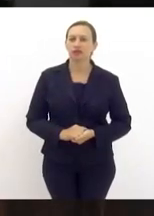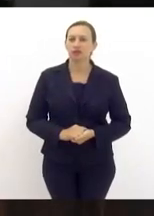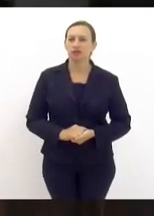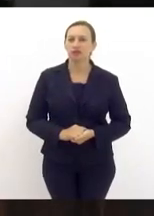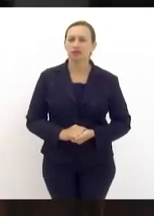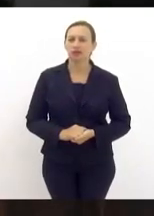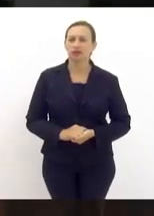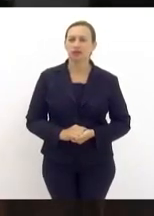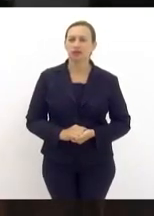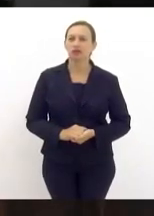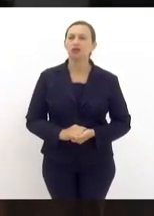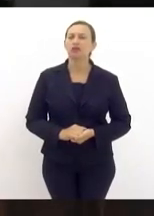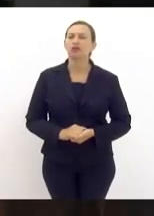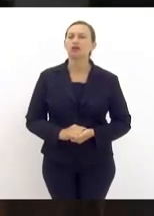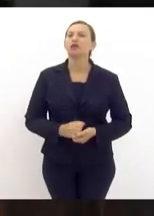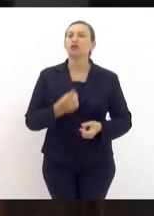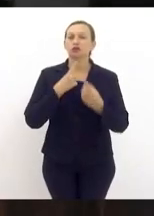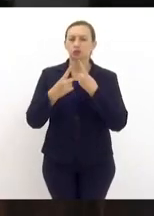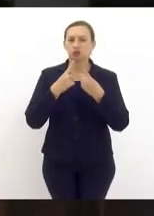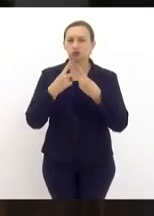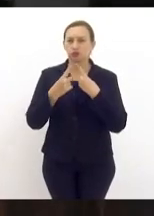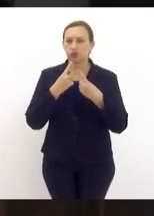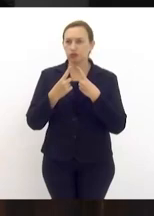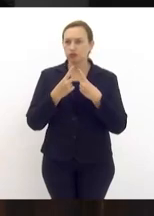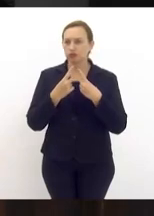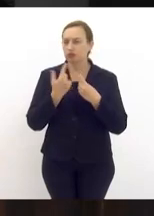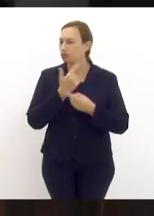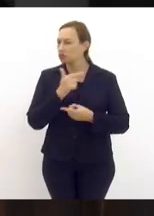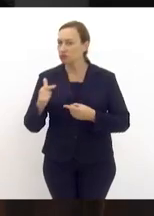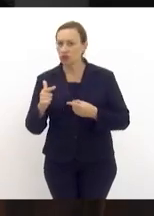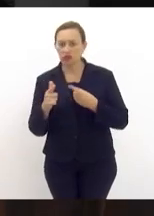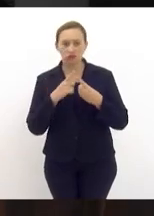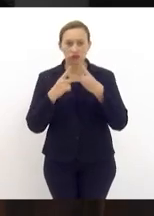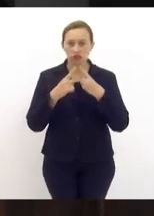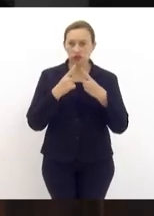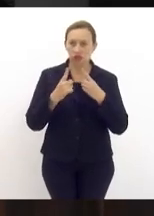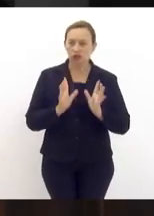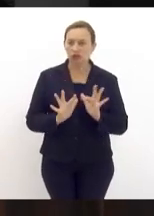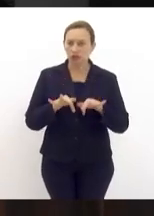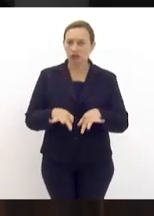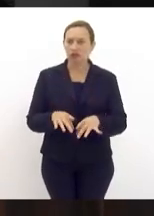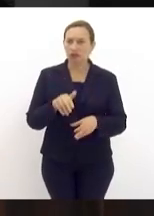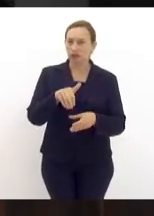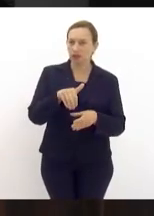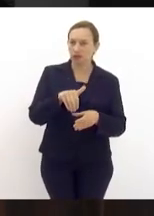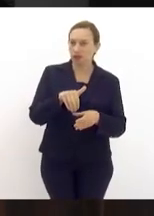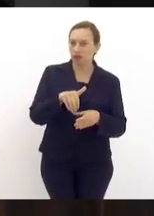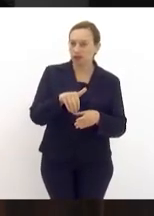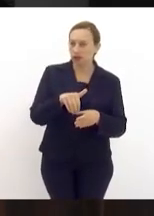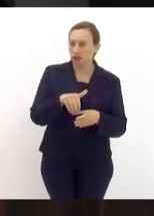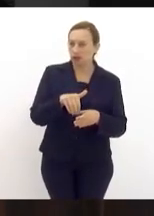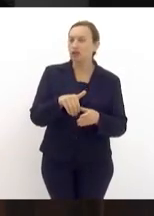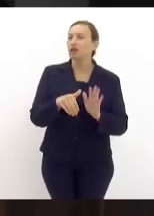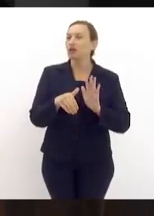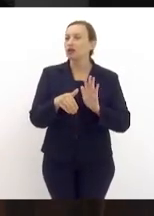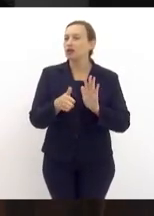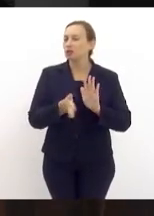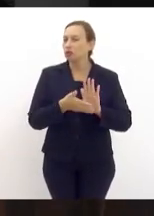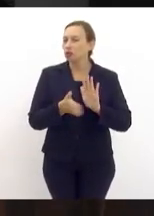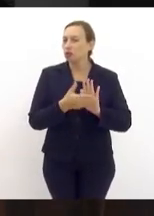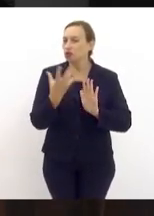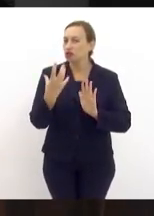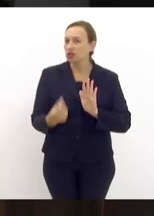Com os pareceres emitidos, em discussão. Não havendo quem queira discutir, encerrada a discussão. A presente